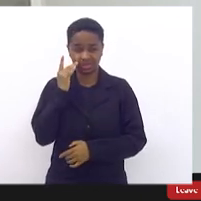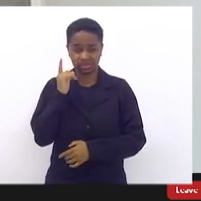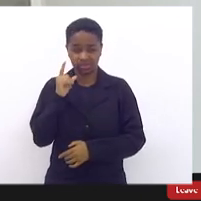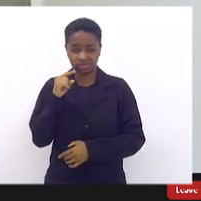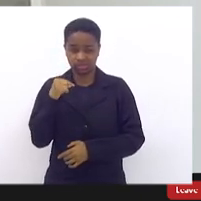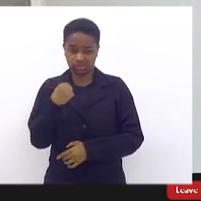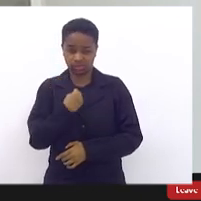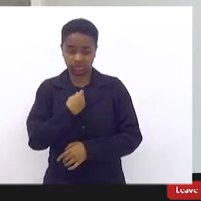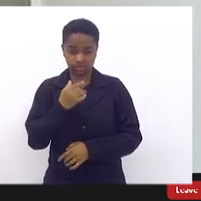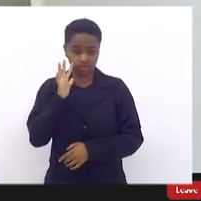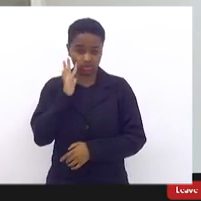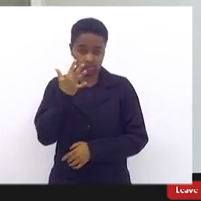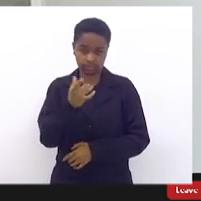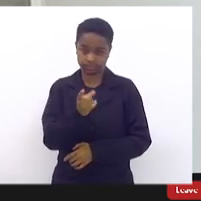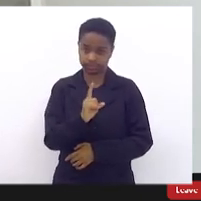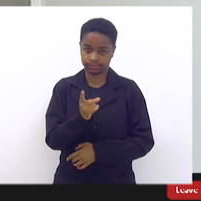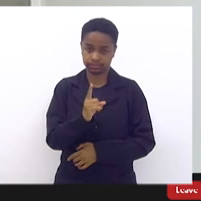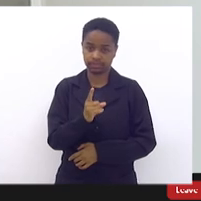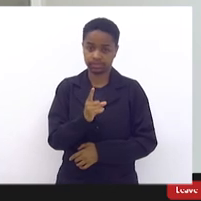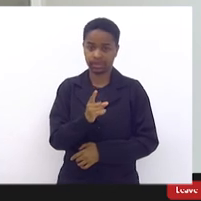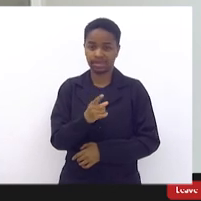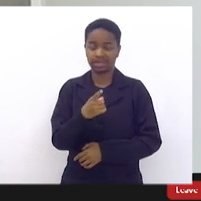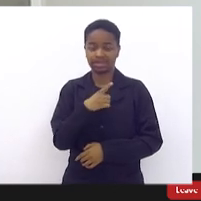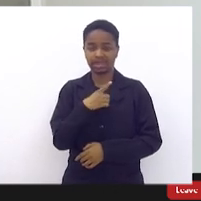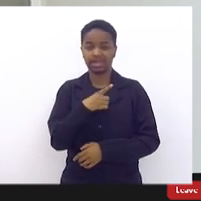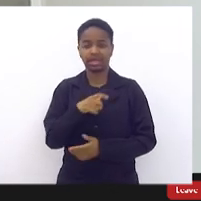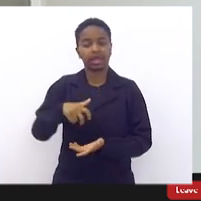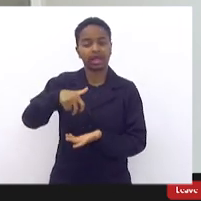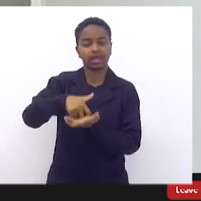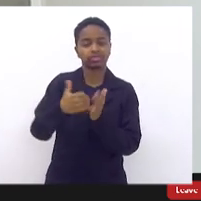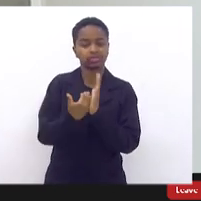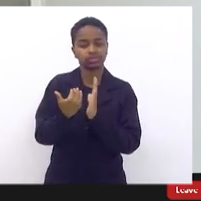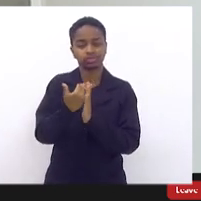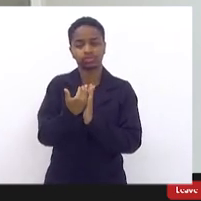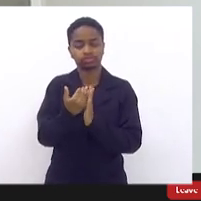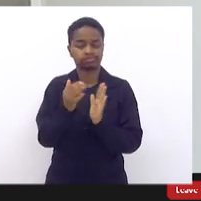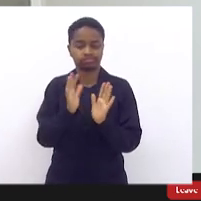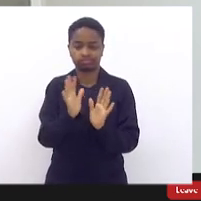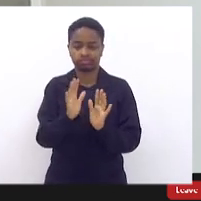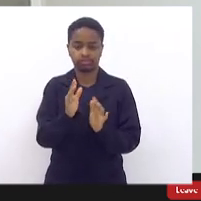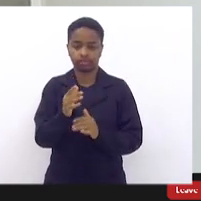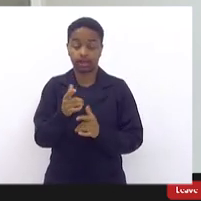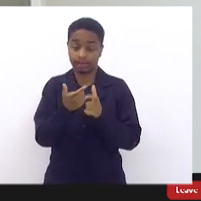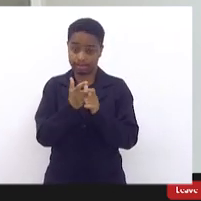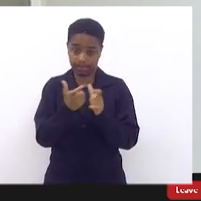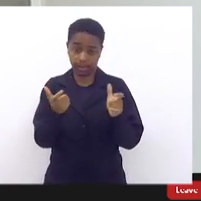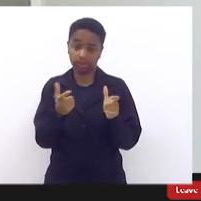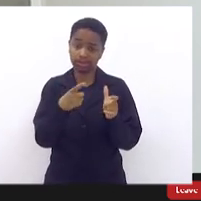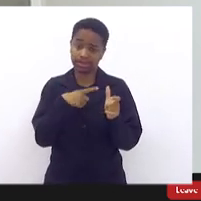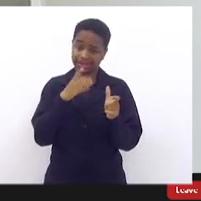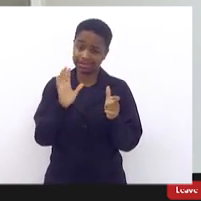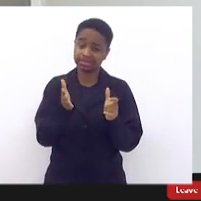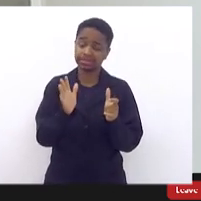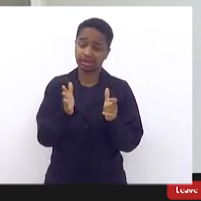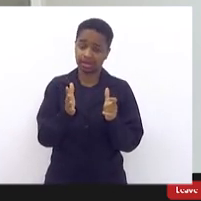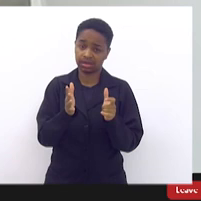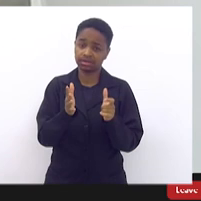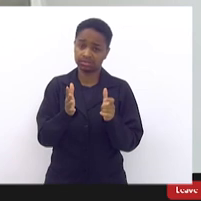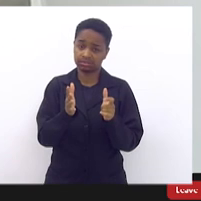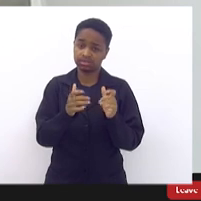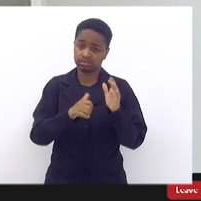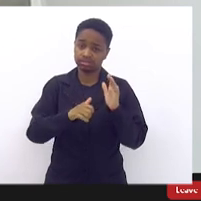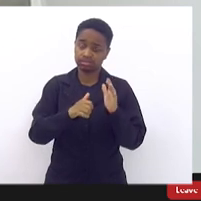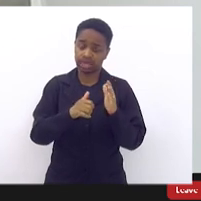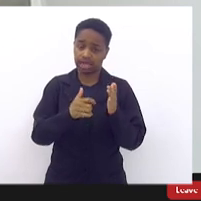aposta. Mais criminalização, mais penas. Para a maioria das coisas já existem essas